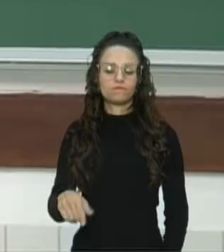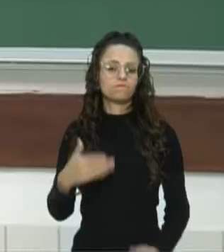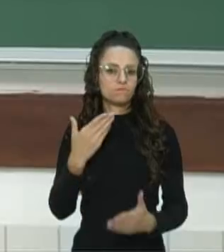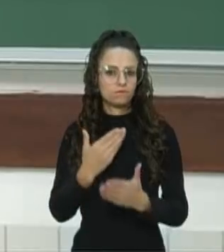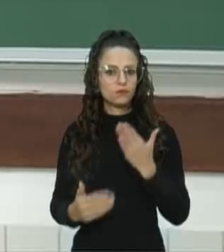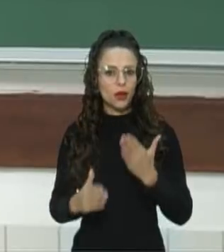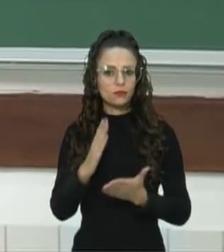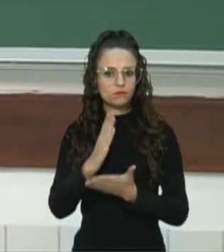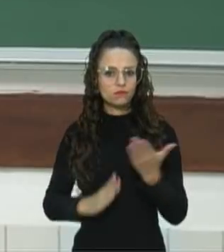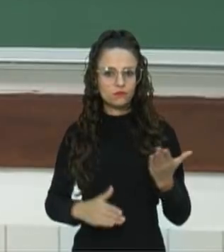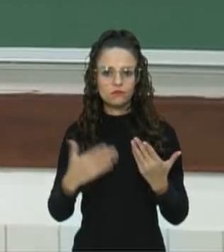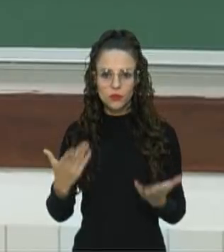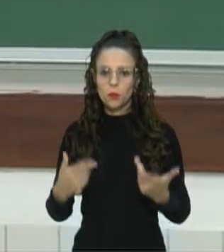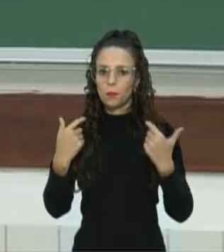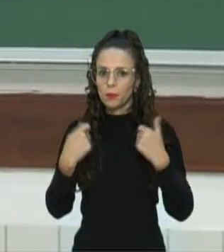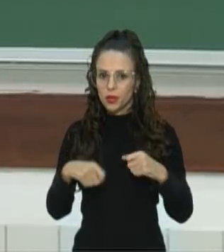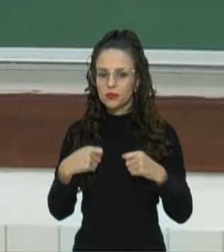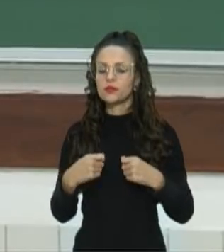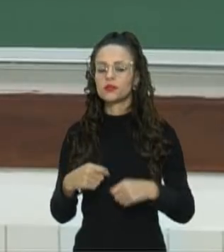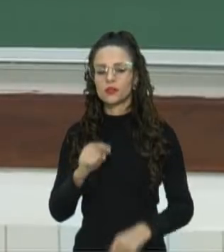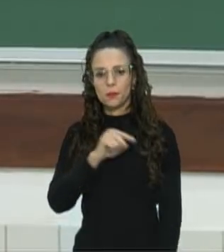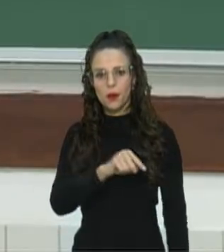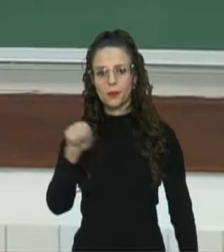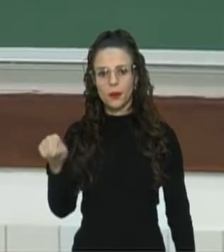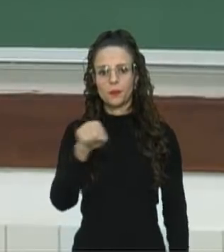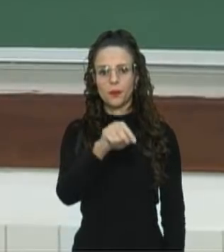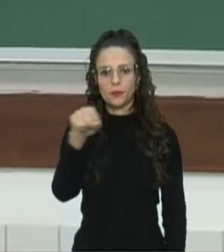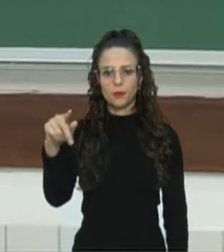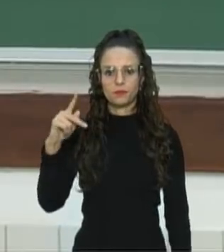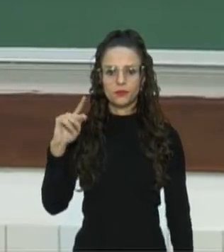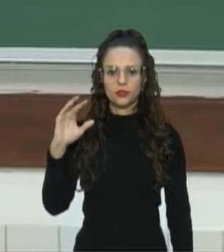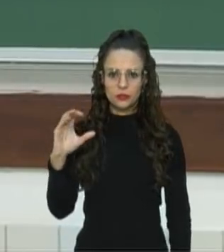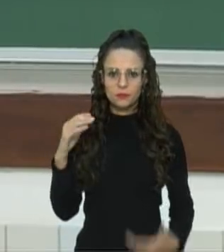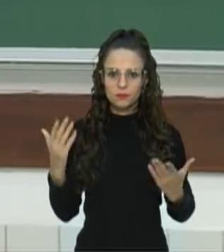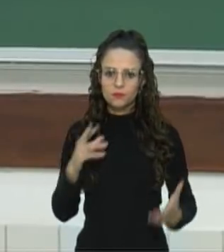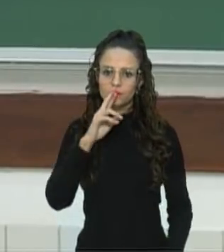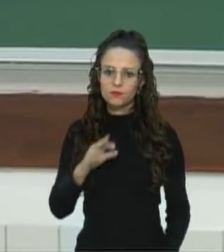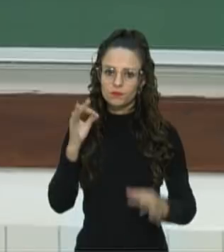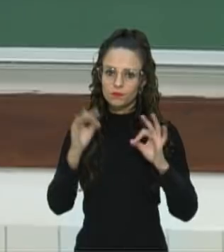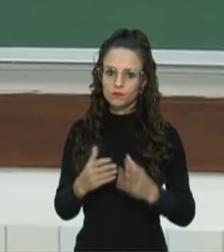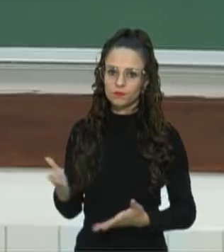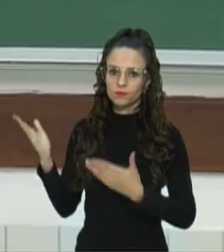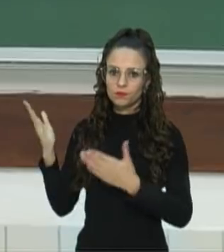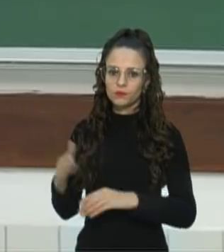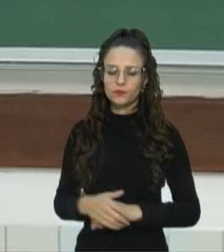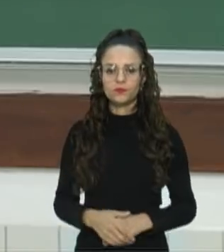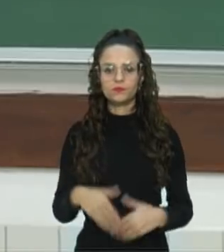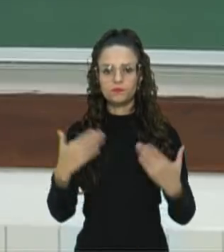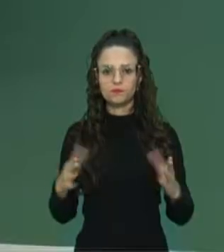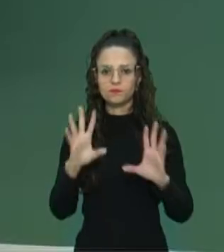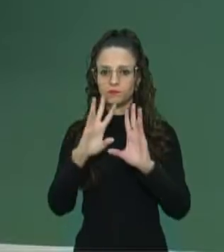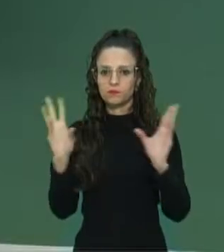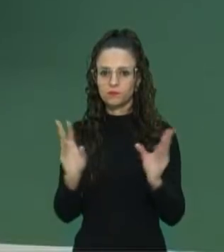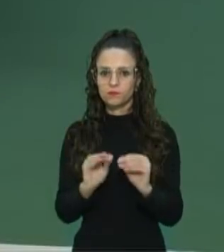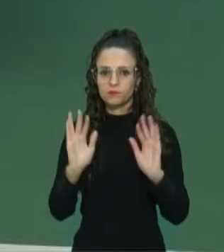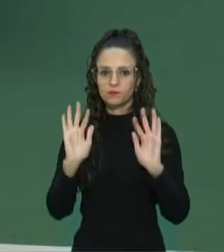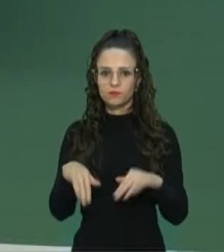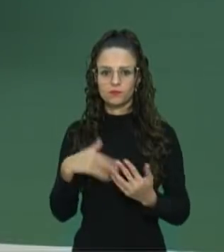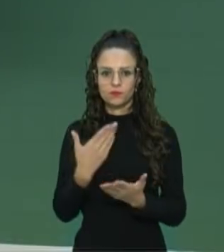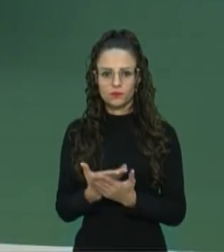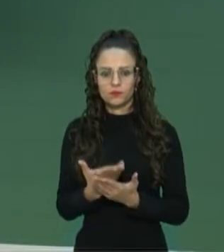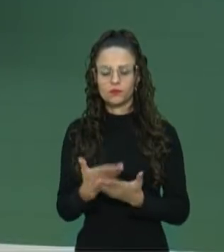do mapa para passar por esses pontos de controle. Então a resposta correta está aqui para vocês. E assim fechamos a nossa aula.